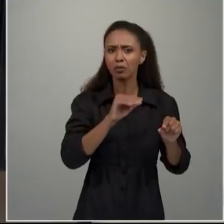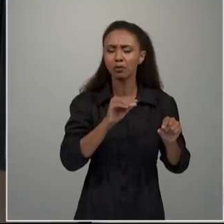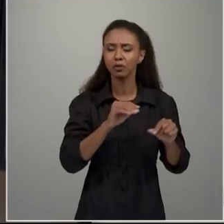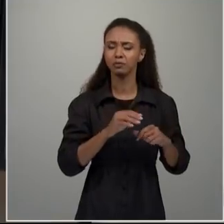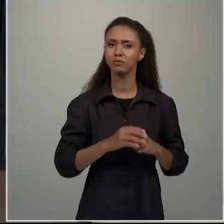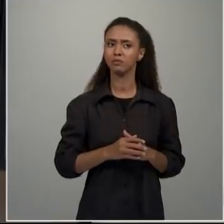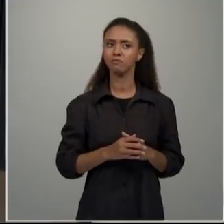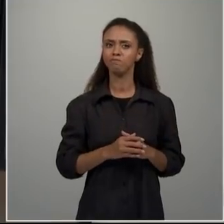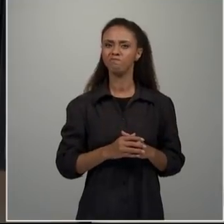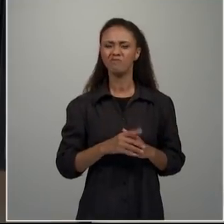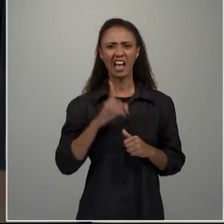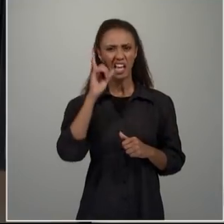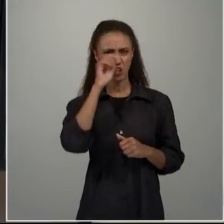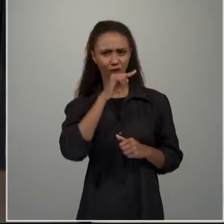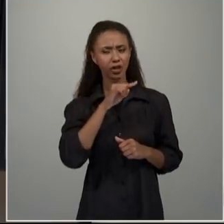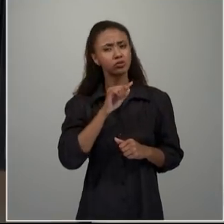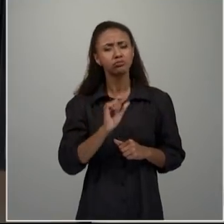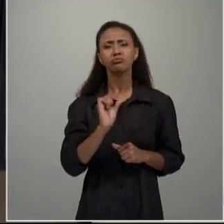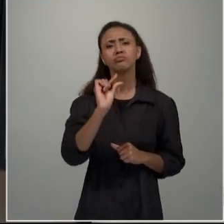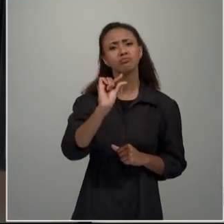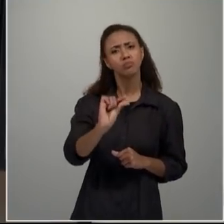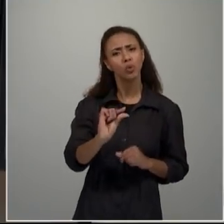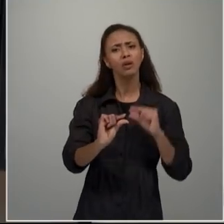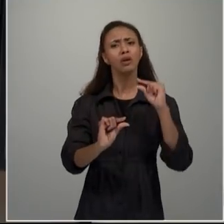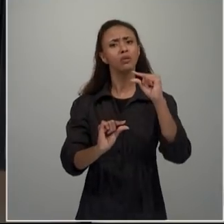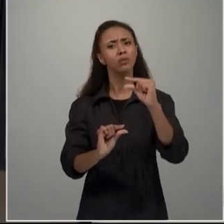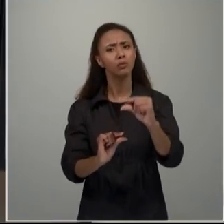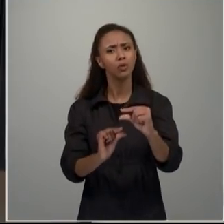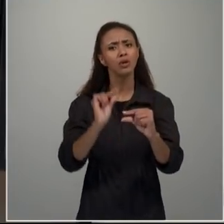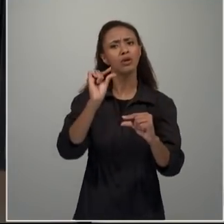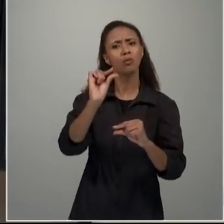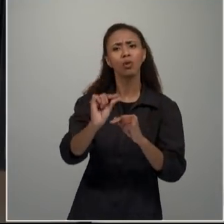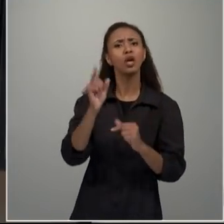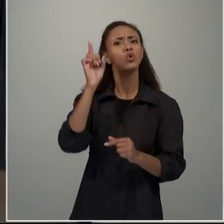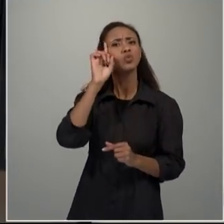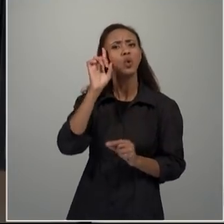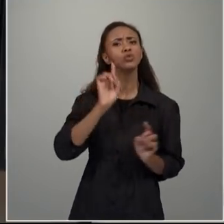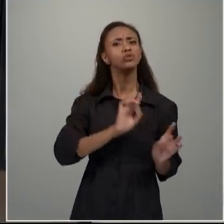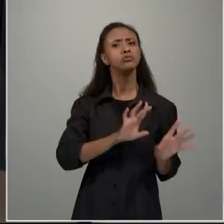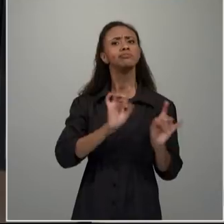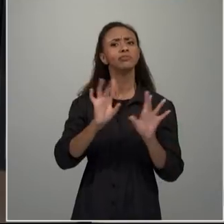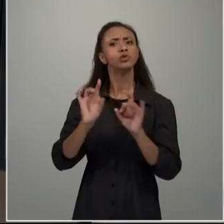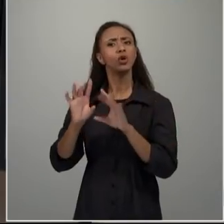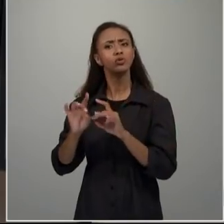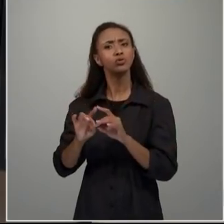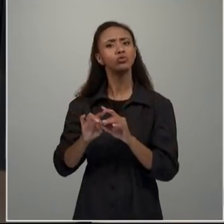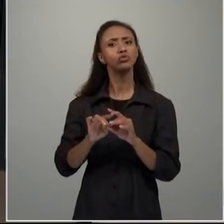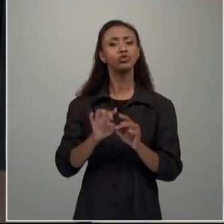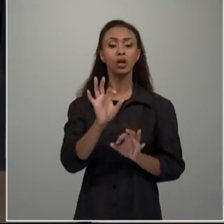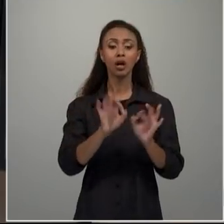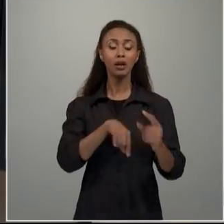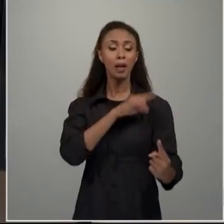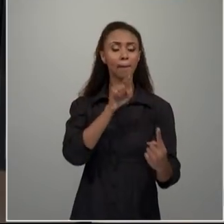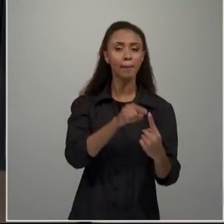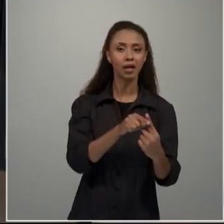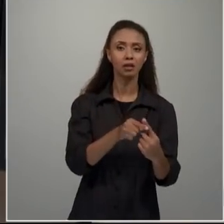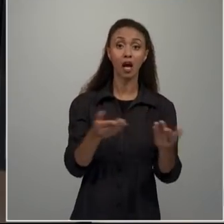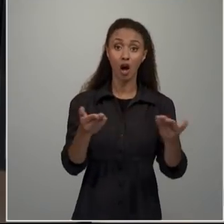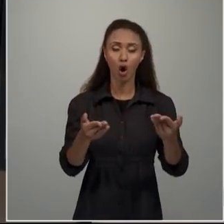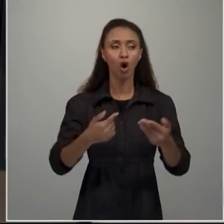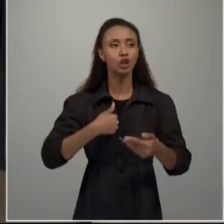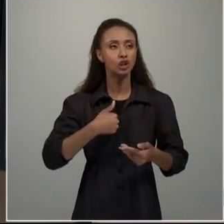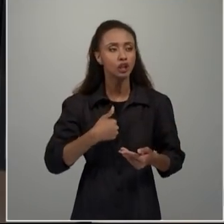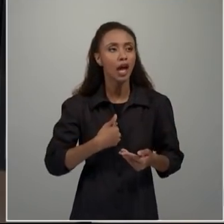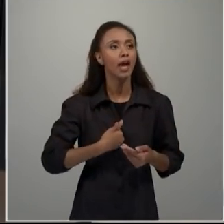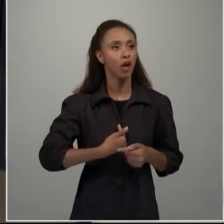pedacinho para um pouquinho por dia hoje você coloca uma meta pra você e vou me desafiar e vou ouvir x e vou